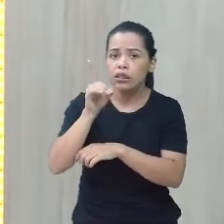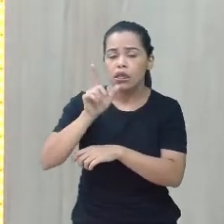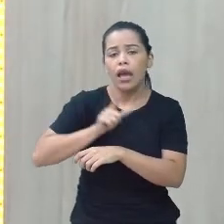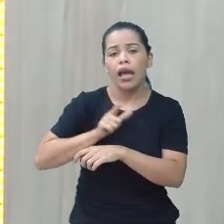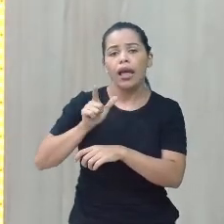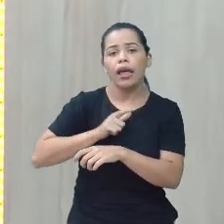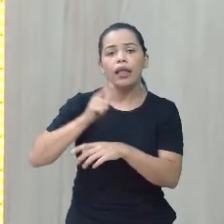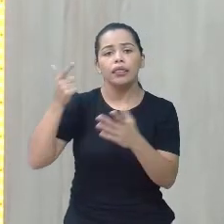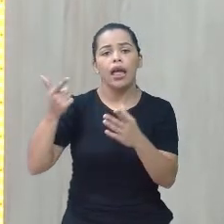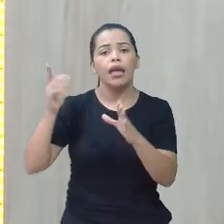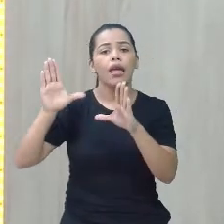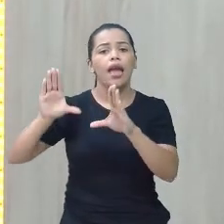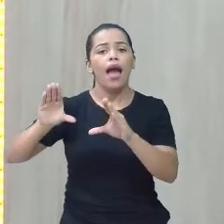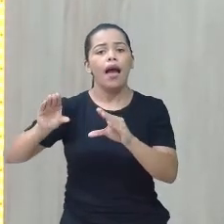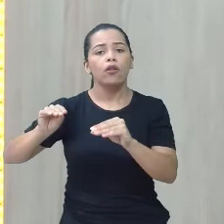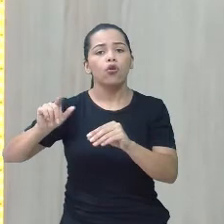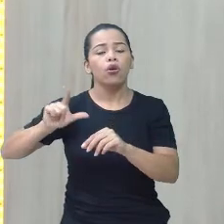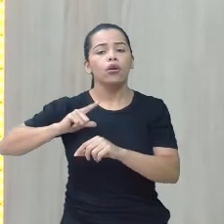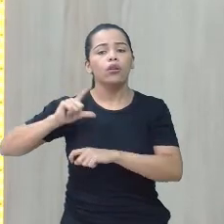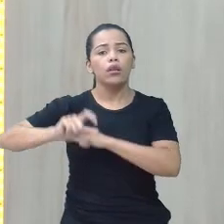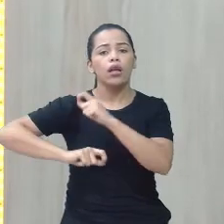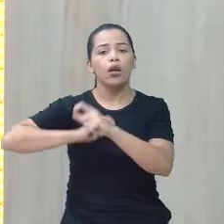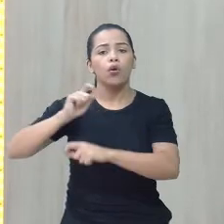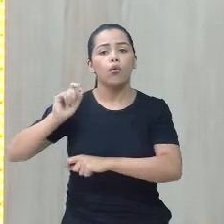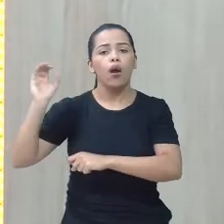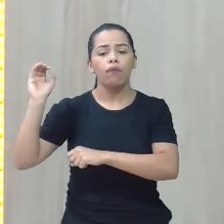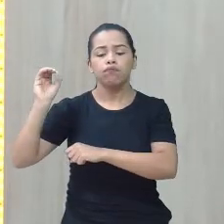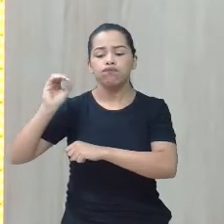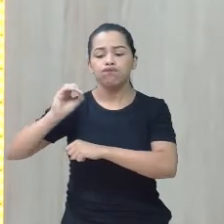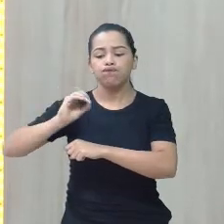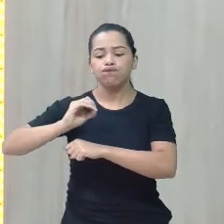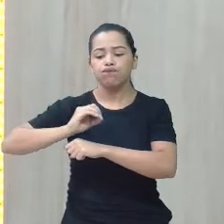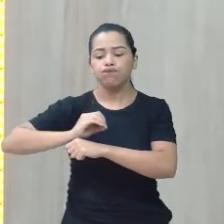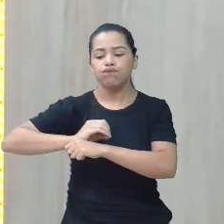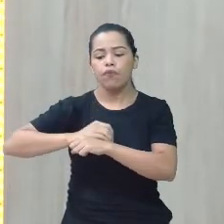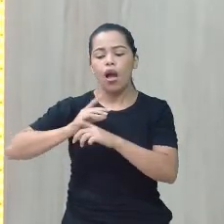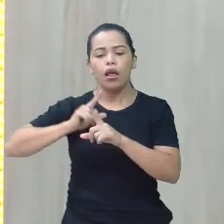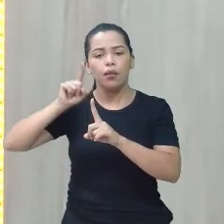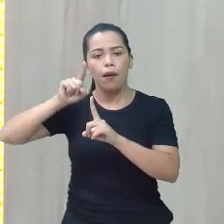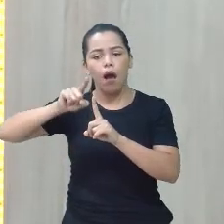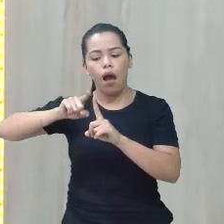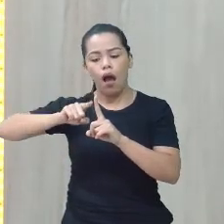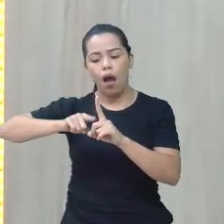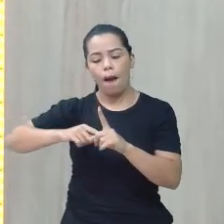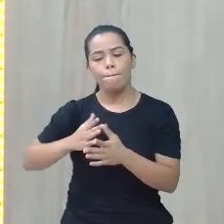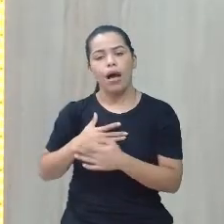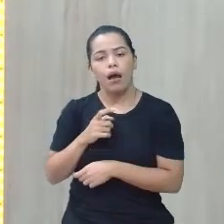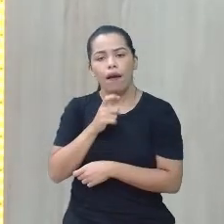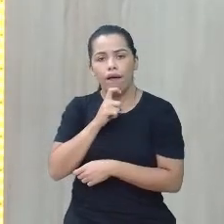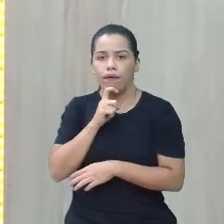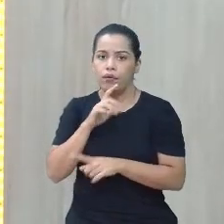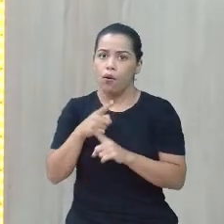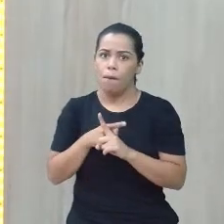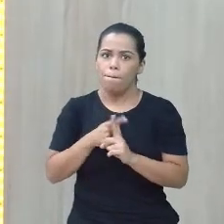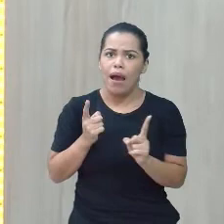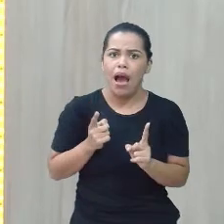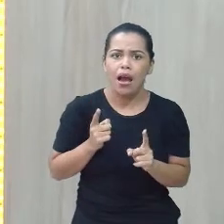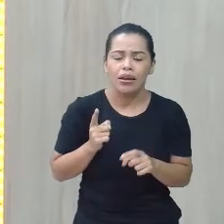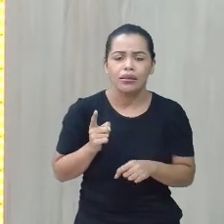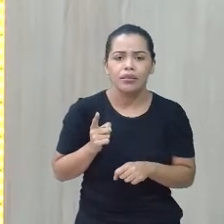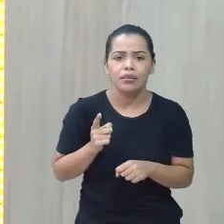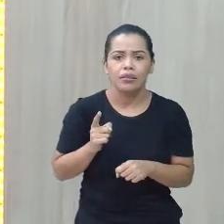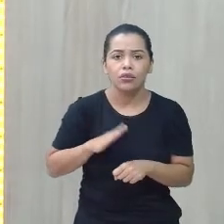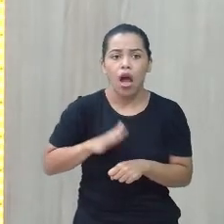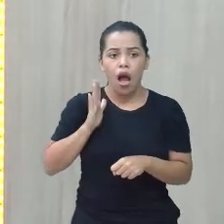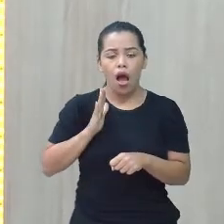raio incidindo. Até aí tá tudo bem. Mas e se de um dia para o outro começar a chover muito? Até então poderia não estar previsto. Aí a gente tem coisas